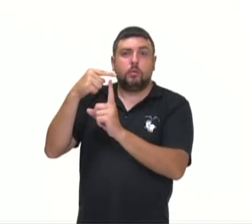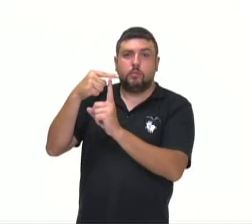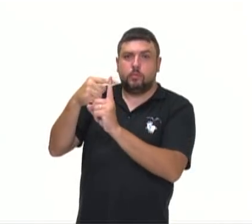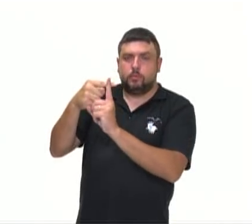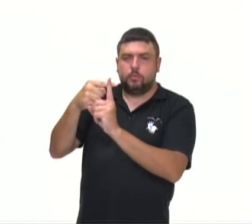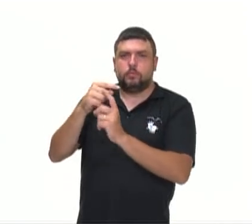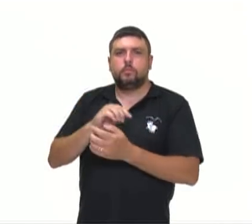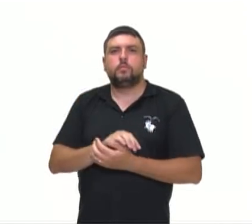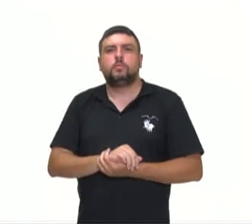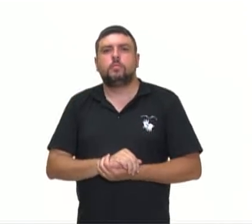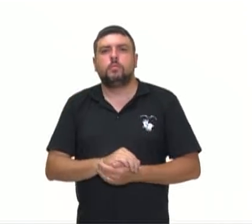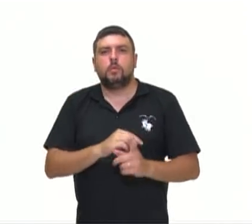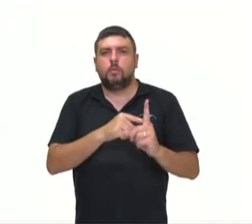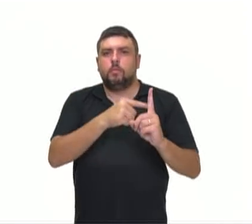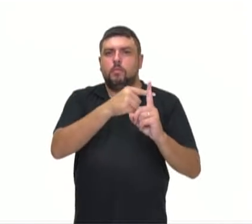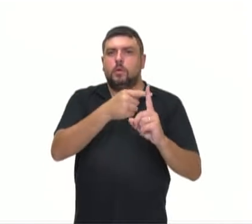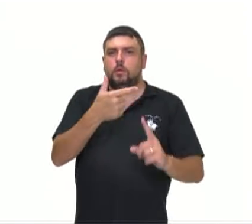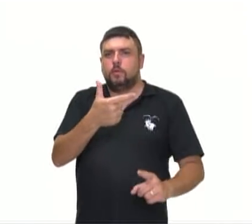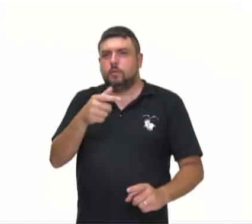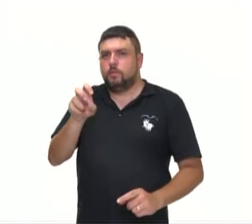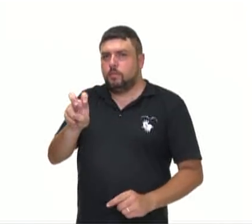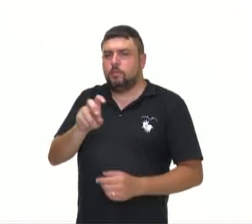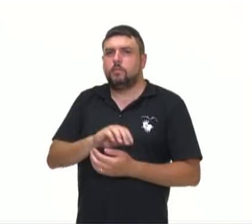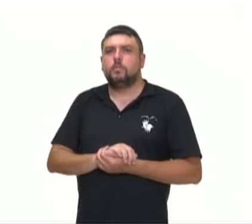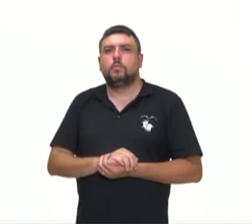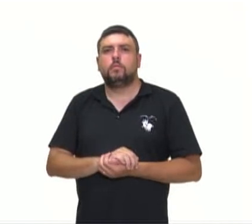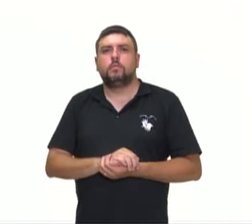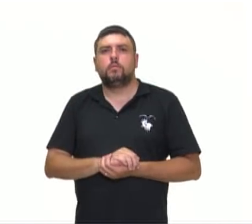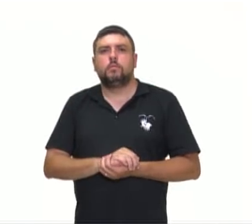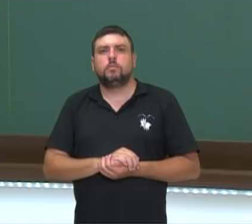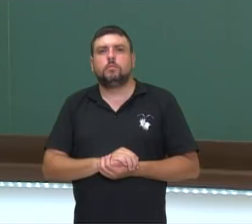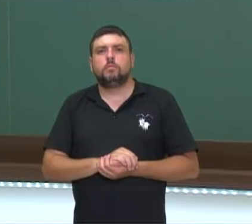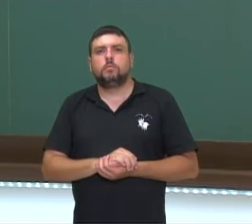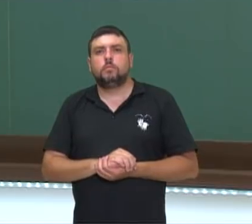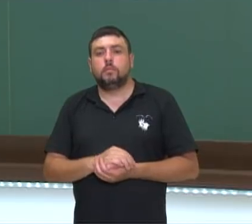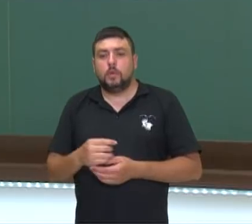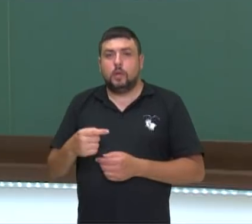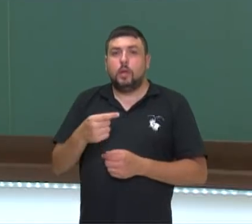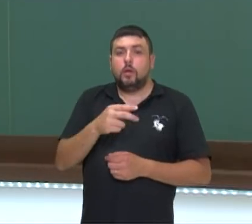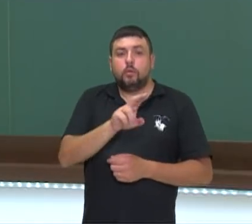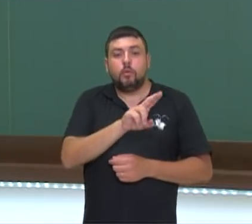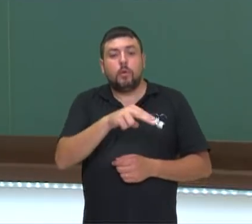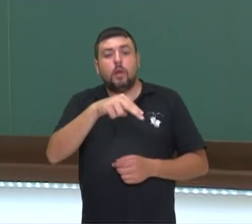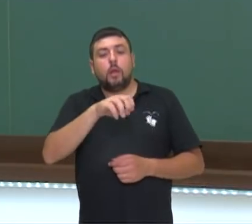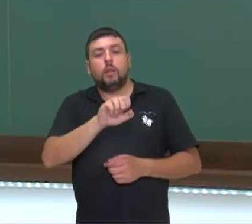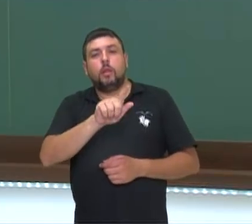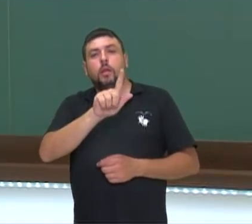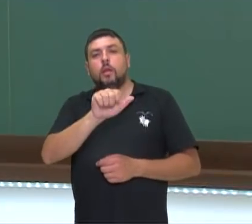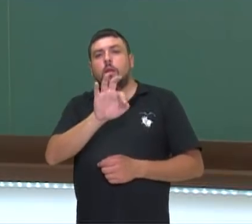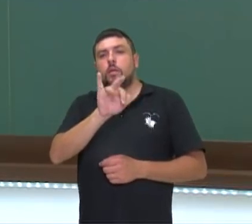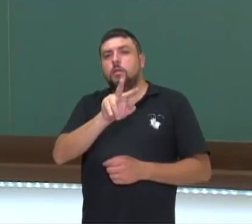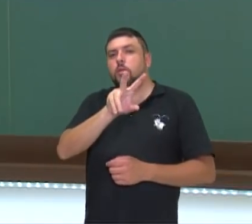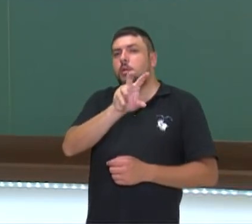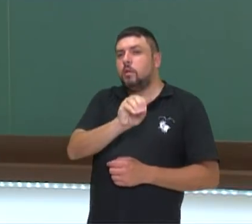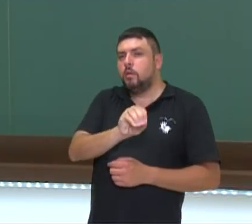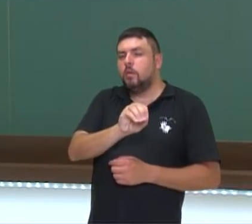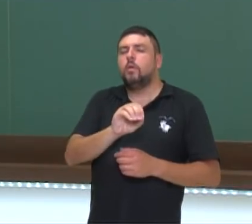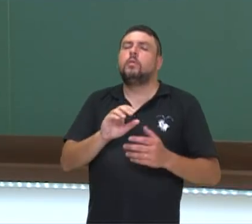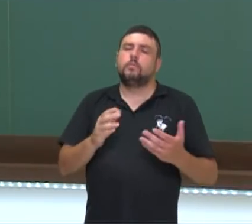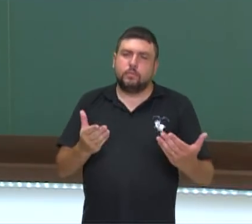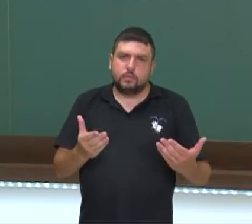graus. Saldo negativo, então ele está, o próprio nome está dizendo, negativo, então vou pôr menos